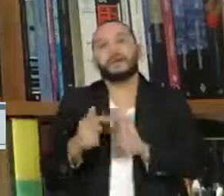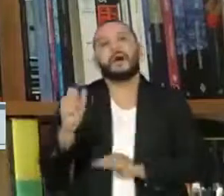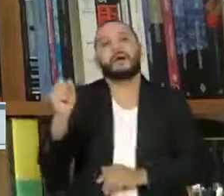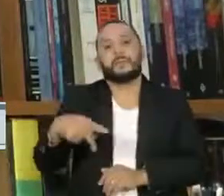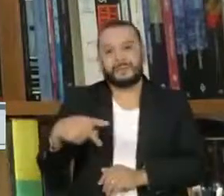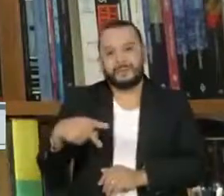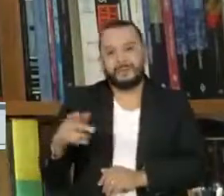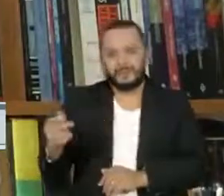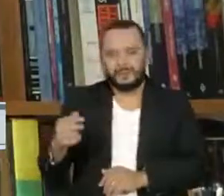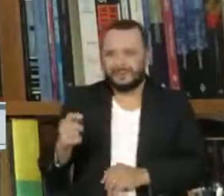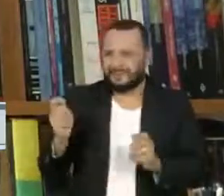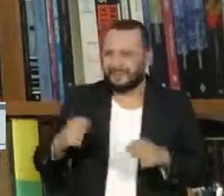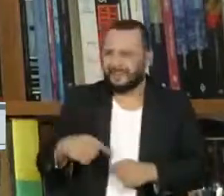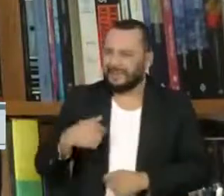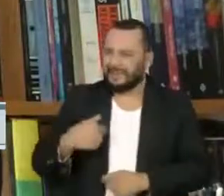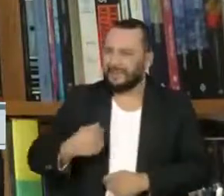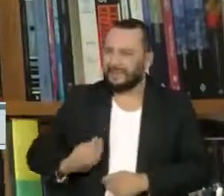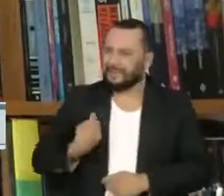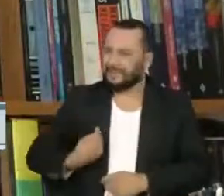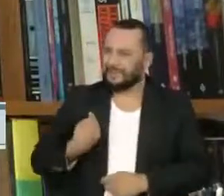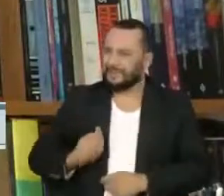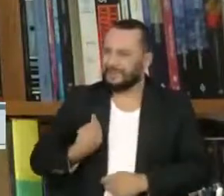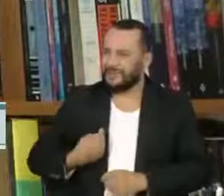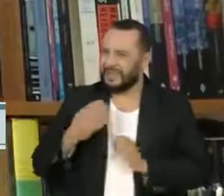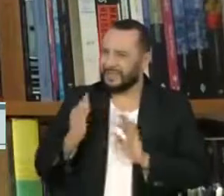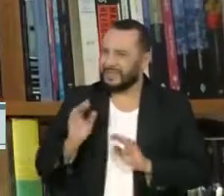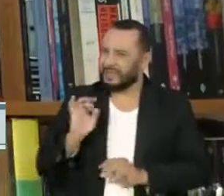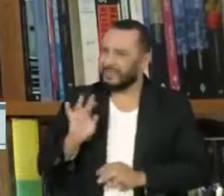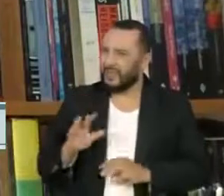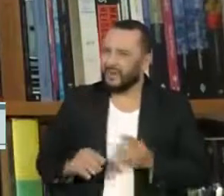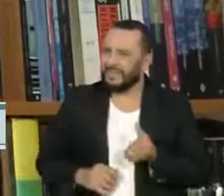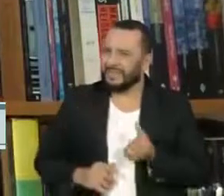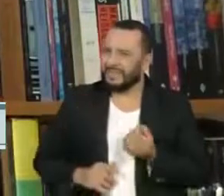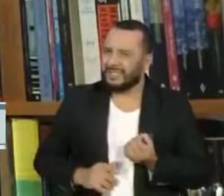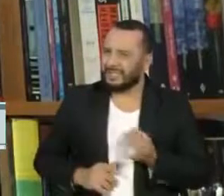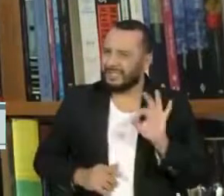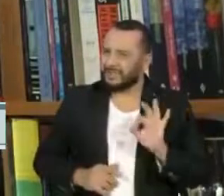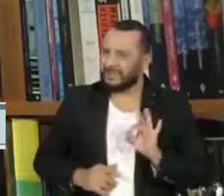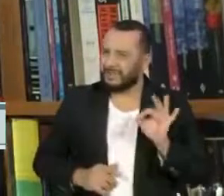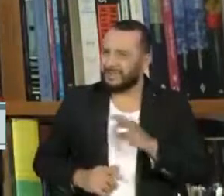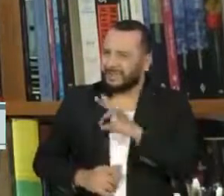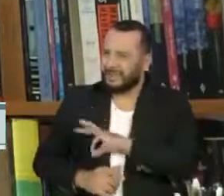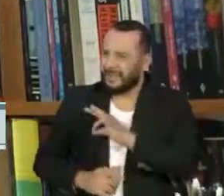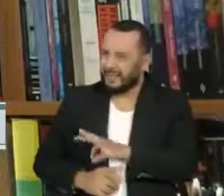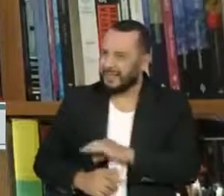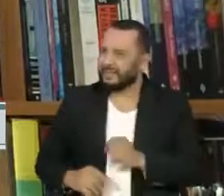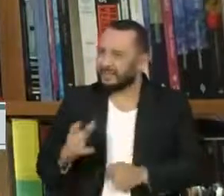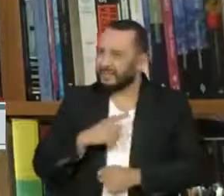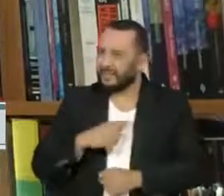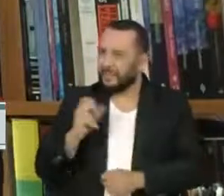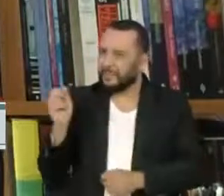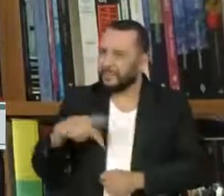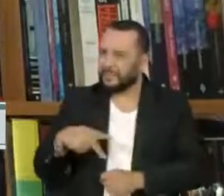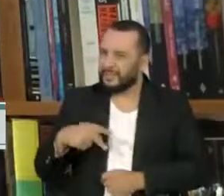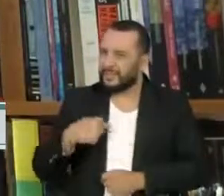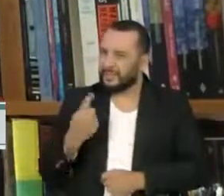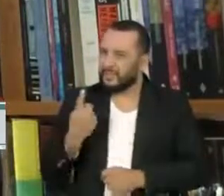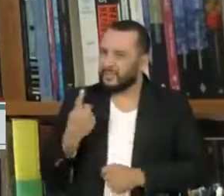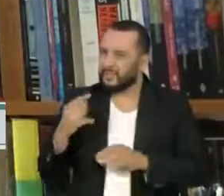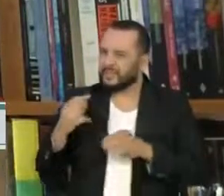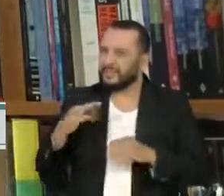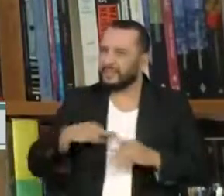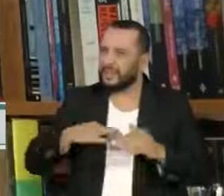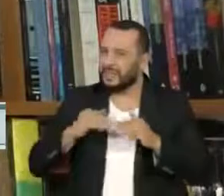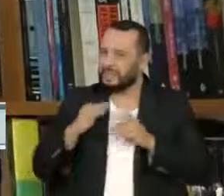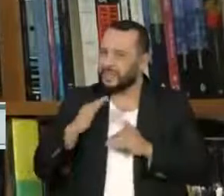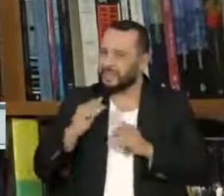que eu consigo viver apenas com 60% da minha renda? Eu que tenho uma aposentadoria de um salário mínimo, consigo